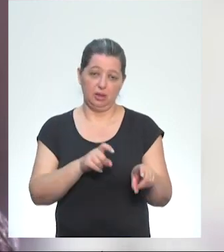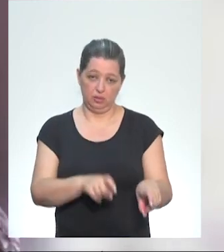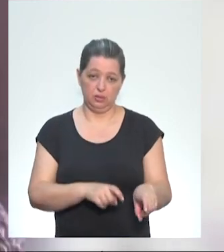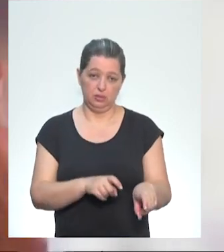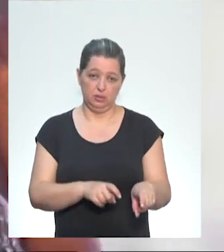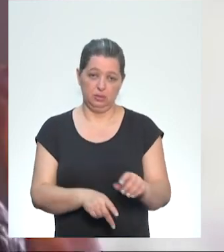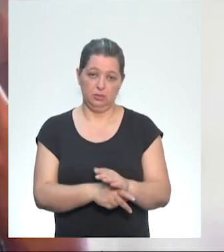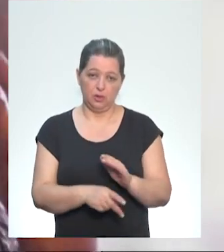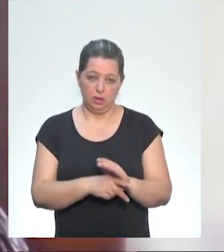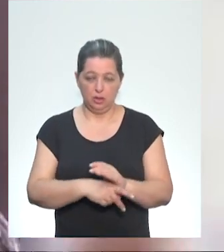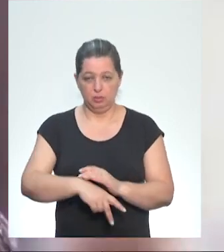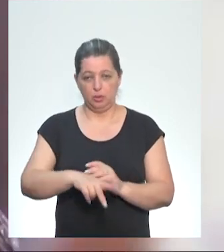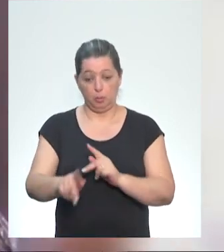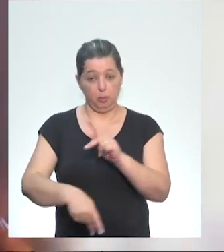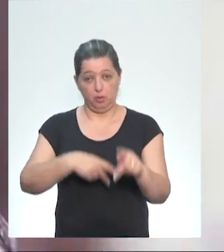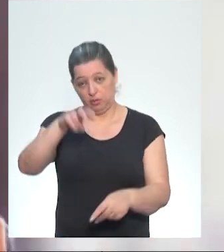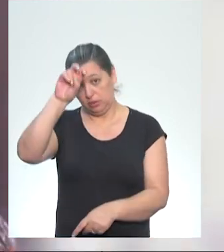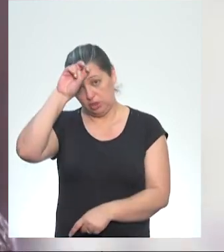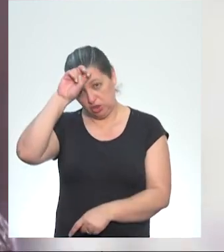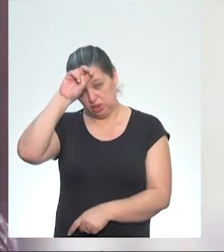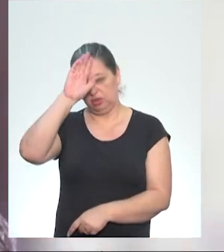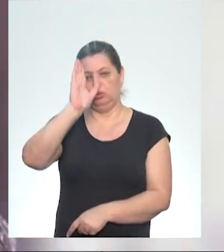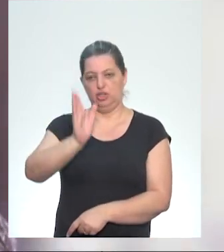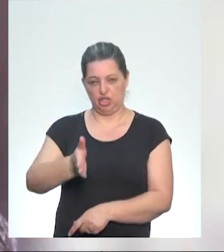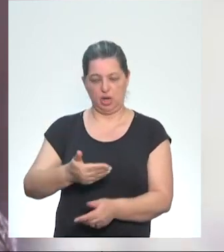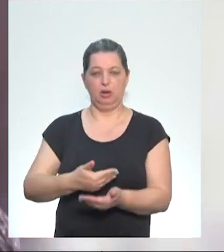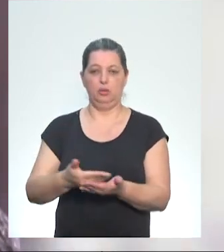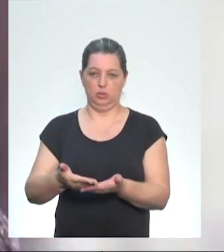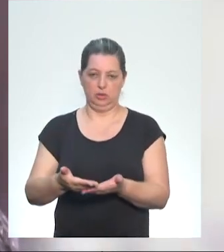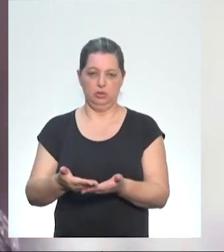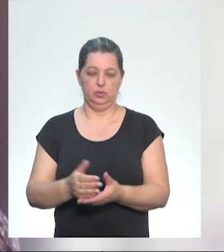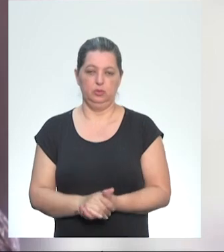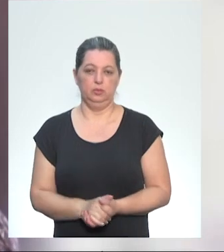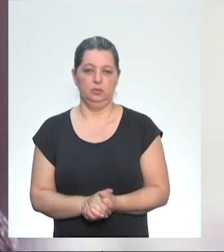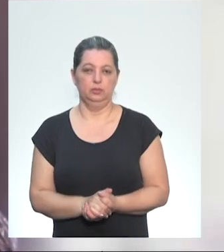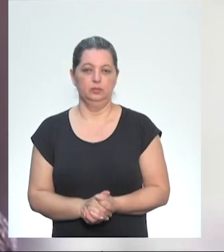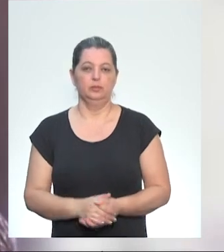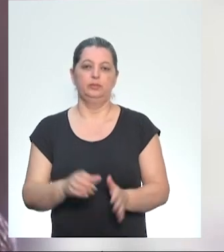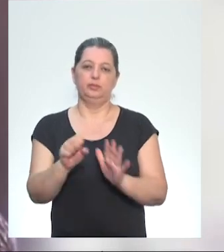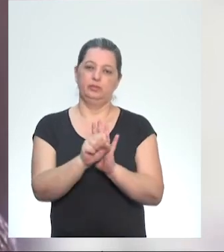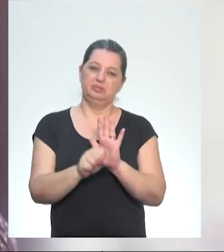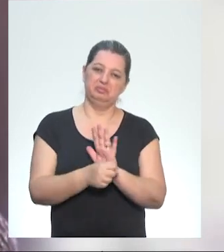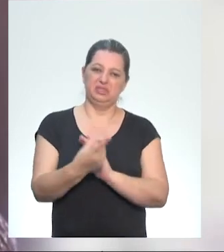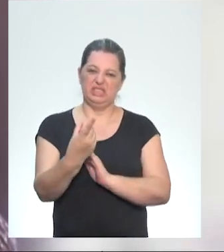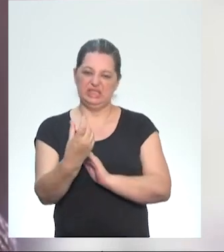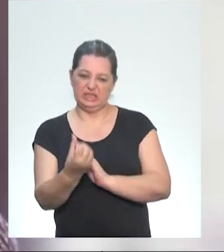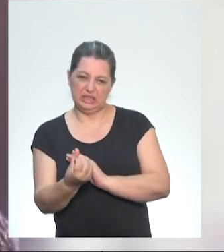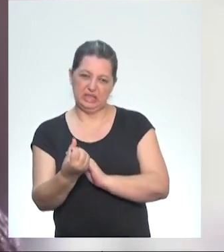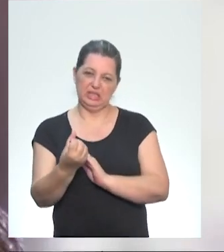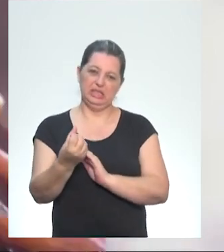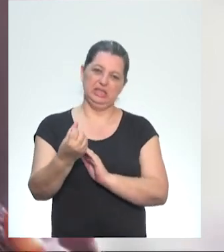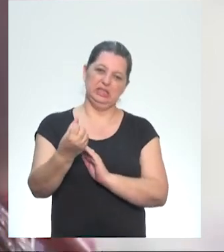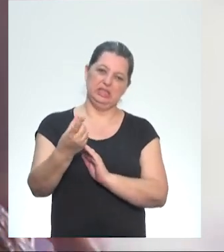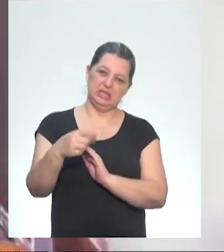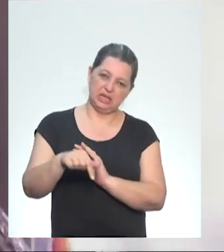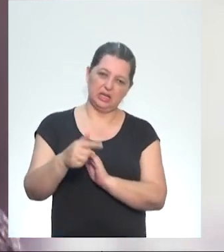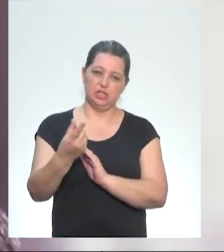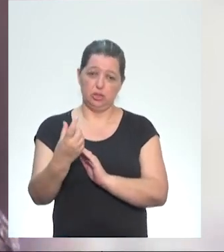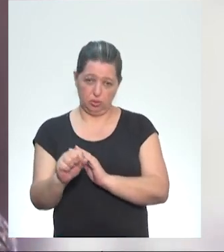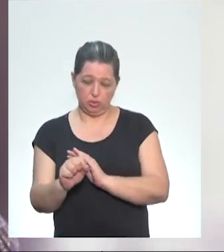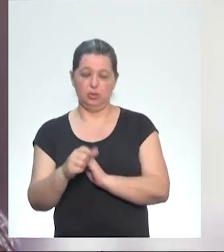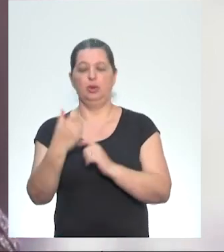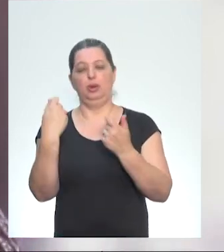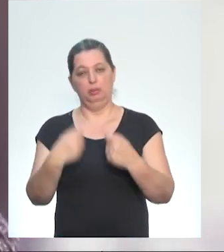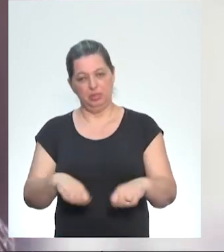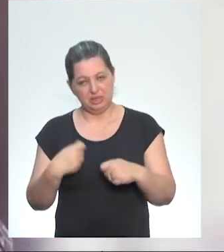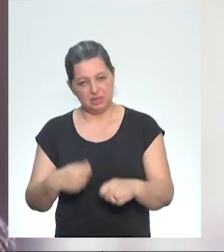os egípcios trouxeram lá atrás, é porque mesmo quando a gente está aqui no século XVI, XVII, XVIII, precisava de muita mão de obra